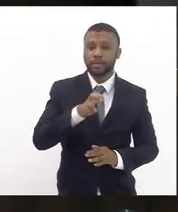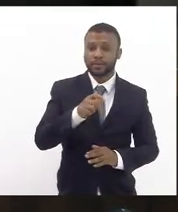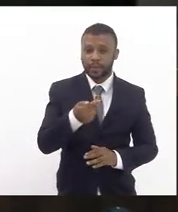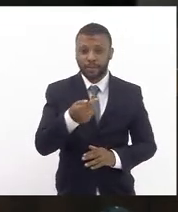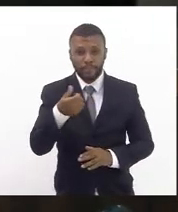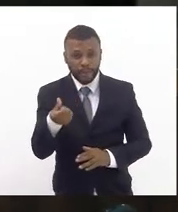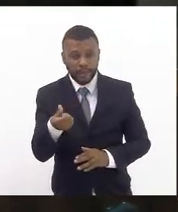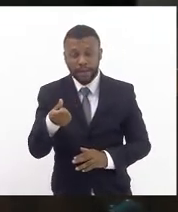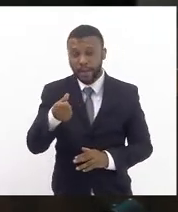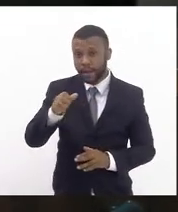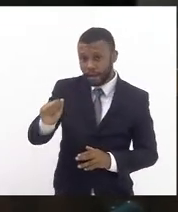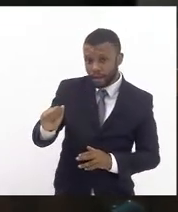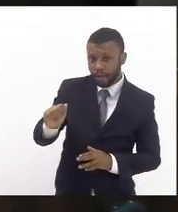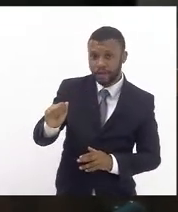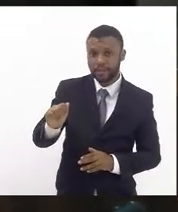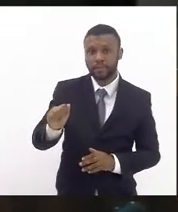576A.